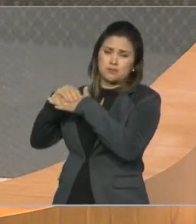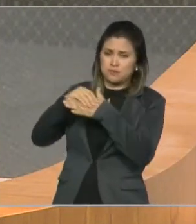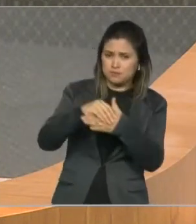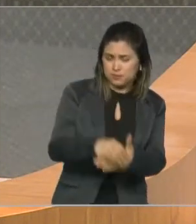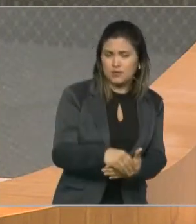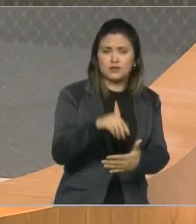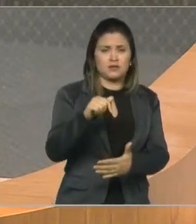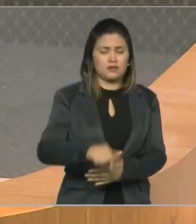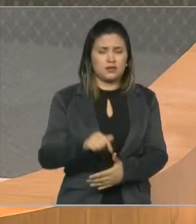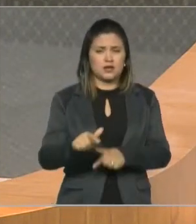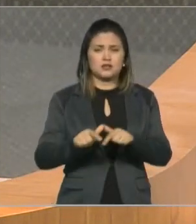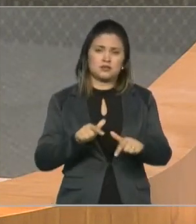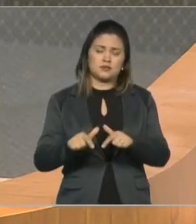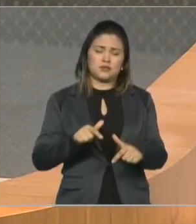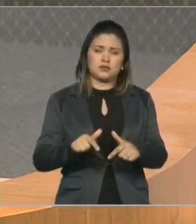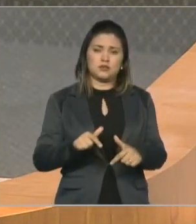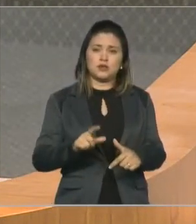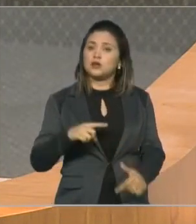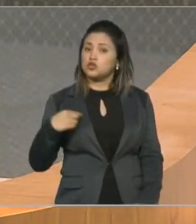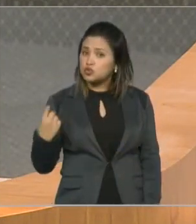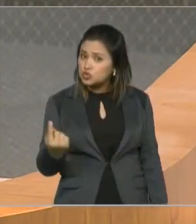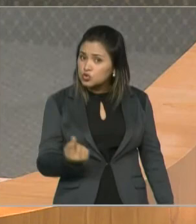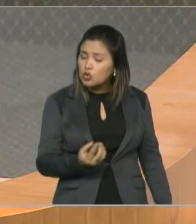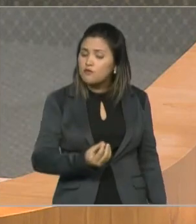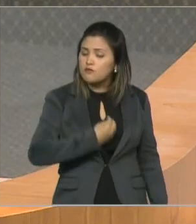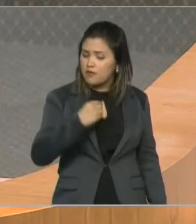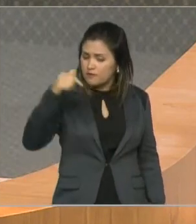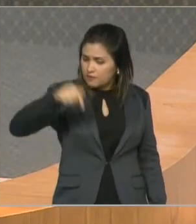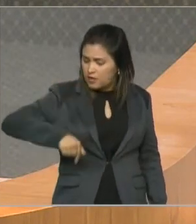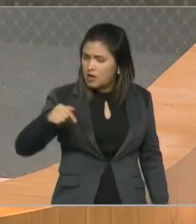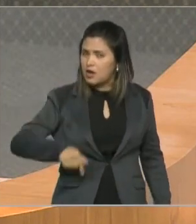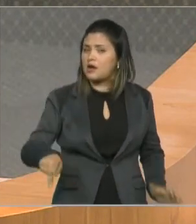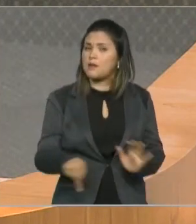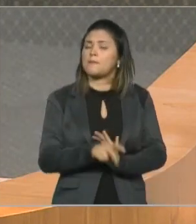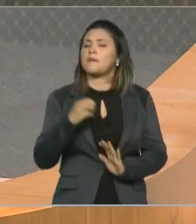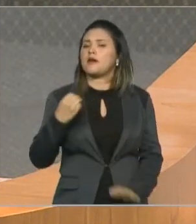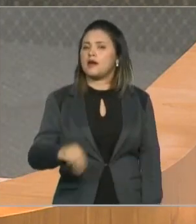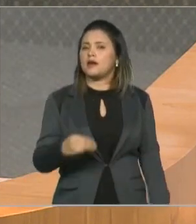contar. O apoio de vossas excelências para que possamos trazer o Instituto de Previdência aqui nessa casa.